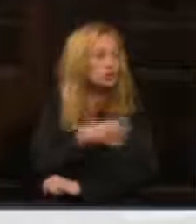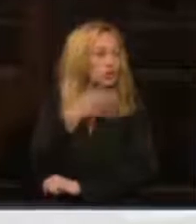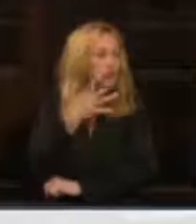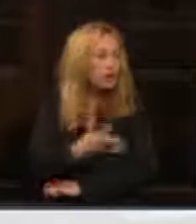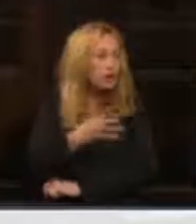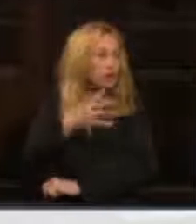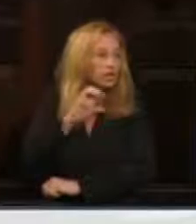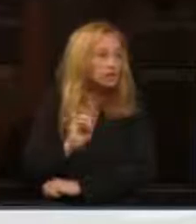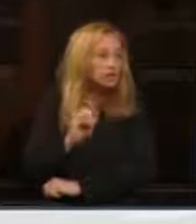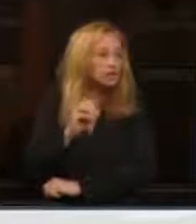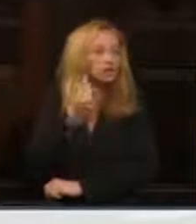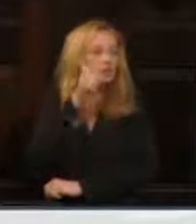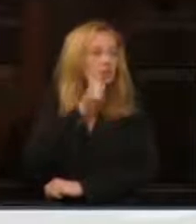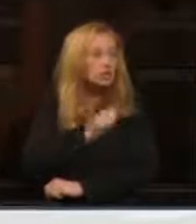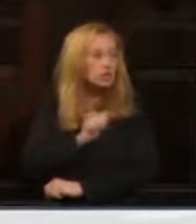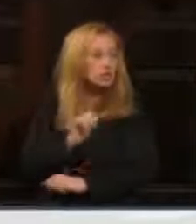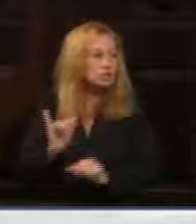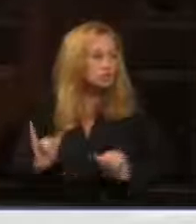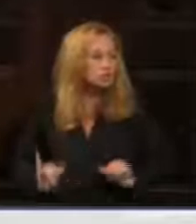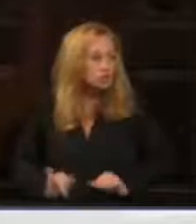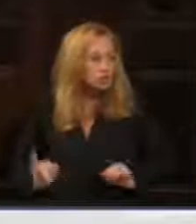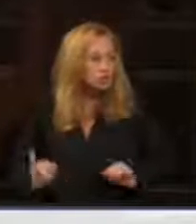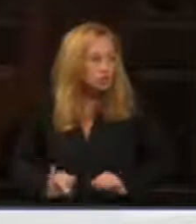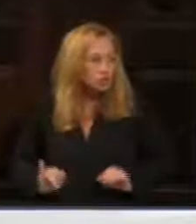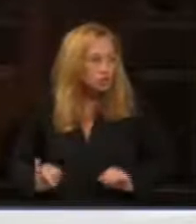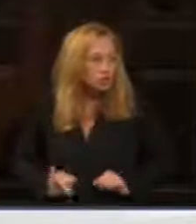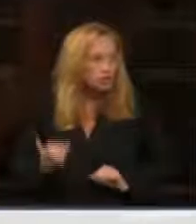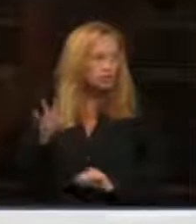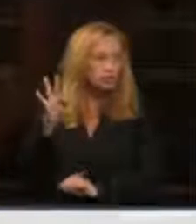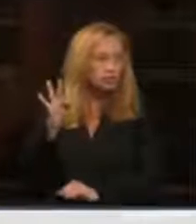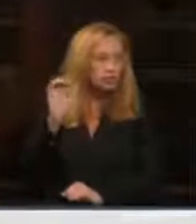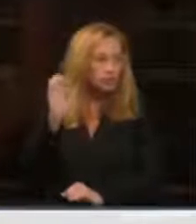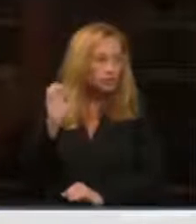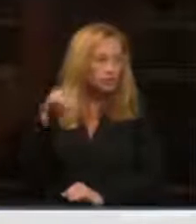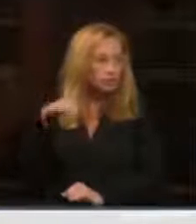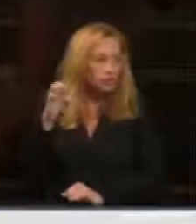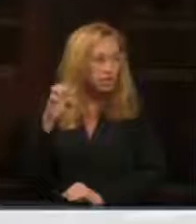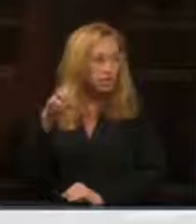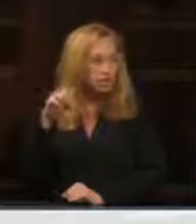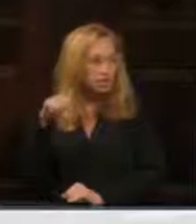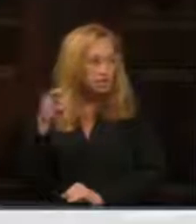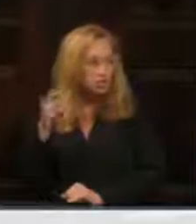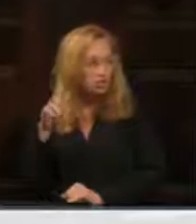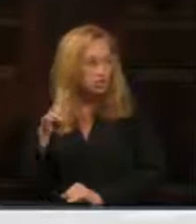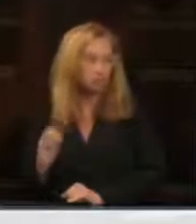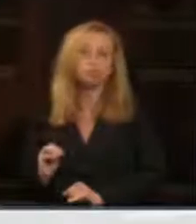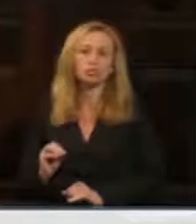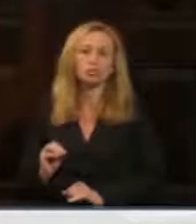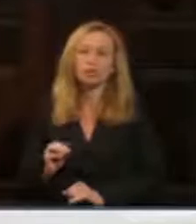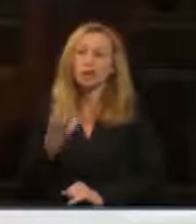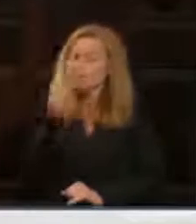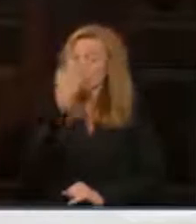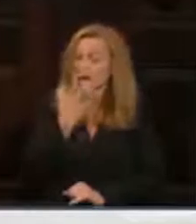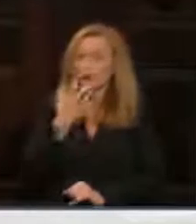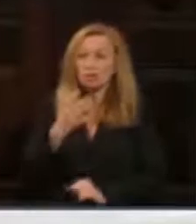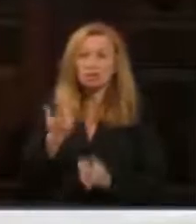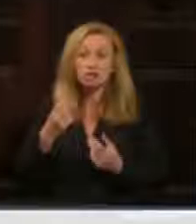40 mulheres sofreram uma tentativa de feminicídio. Isso é seríssimo se comparado com os